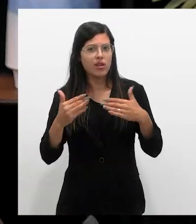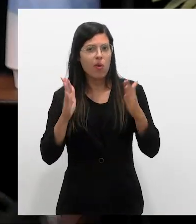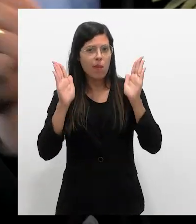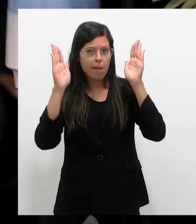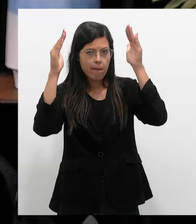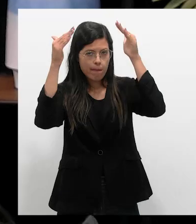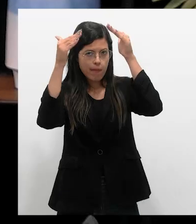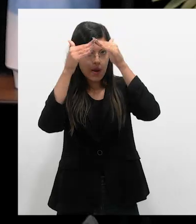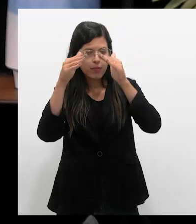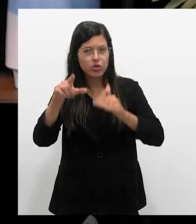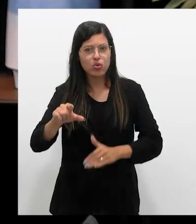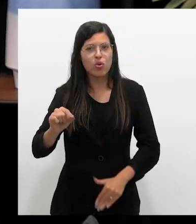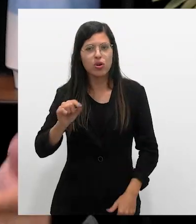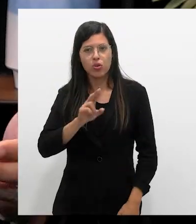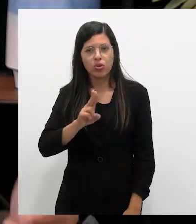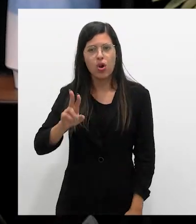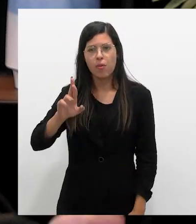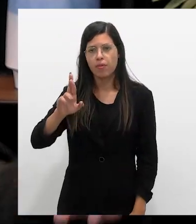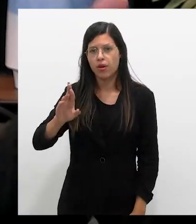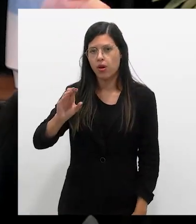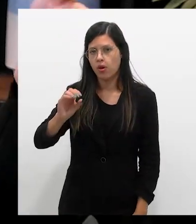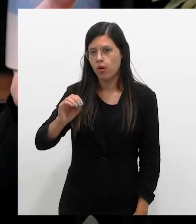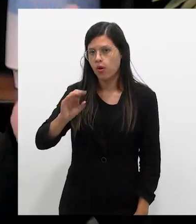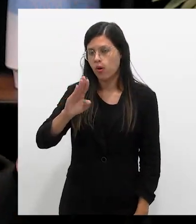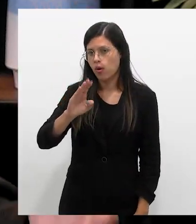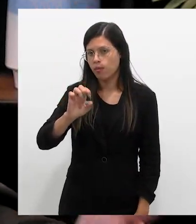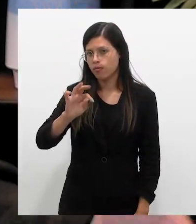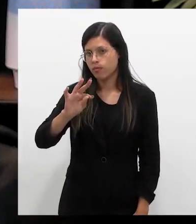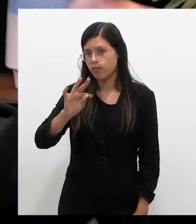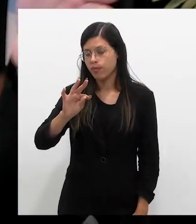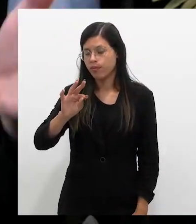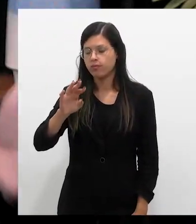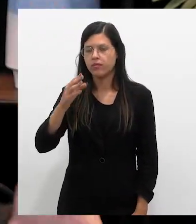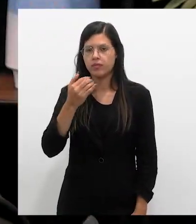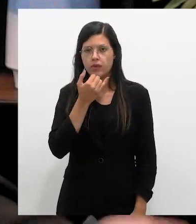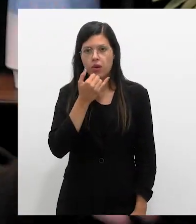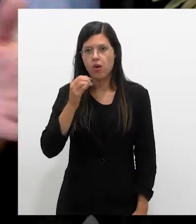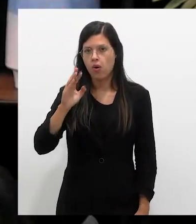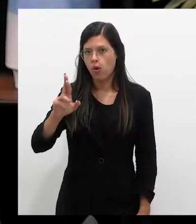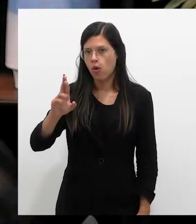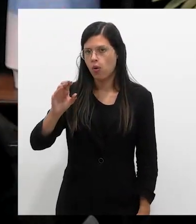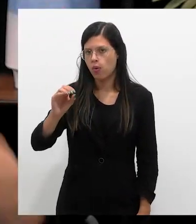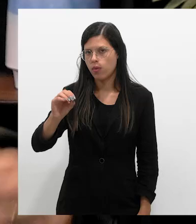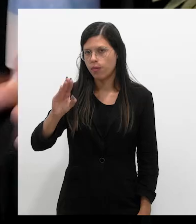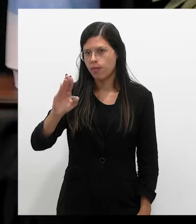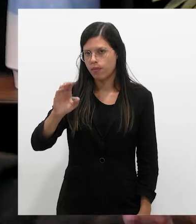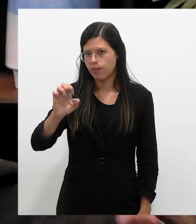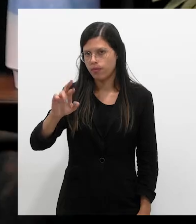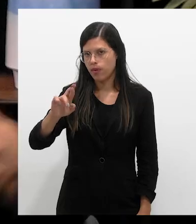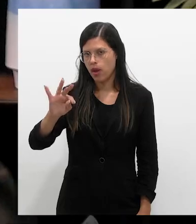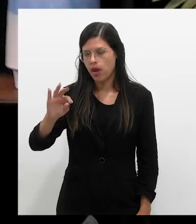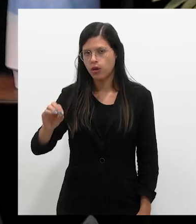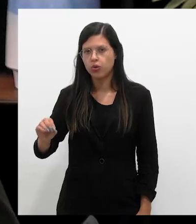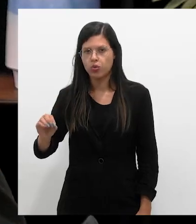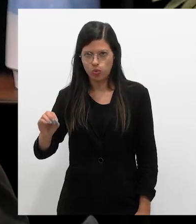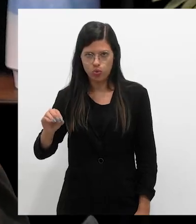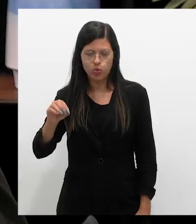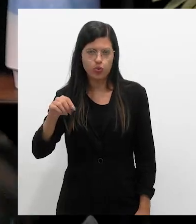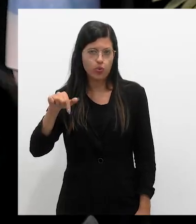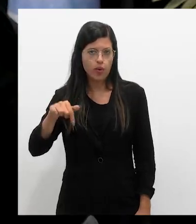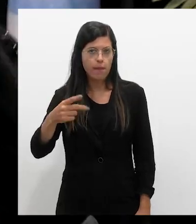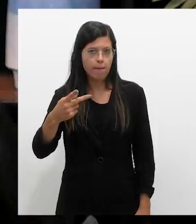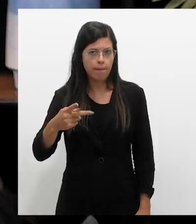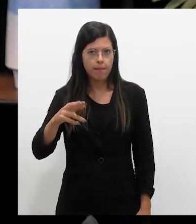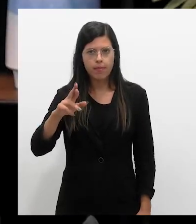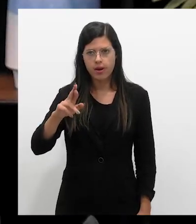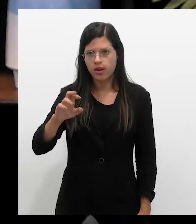né? Então, o Papa que foi eleito chama-se Roberto Francisco Prevost, Robert Francis Prevost. E